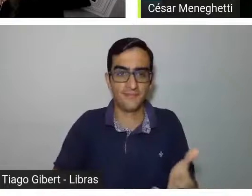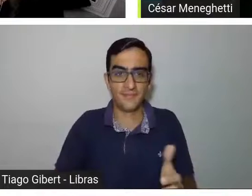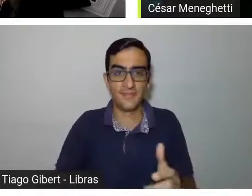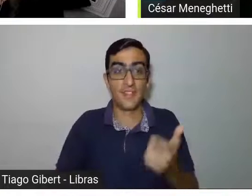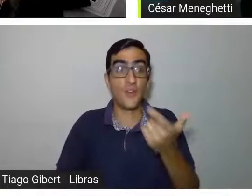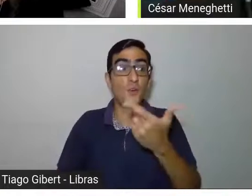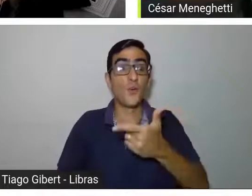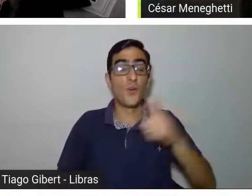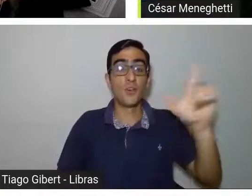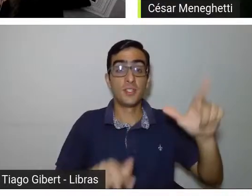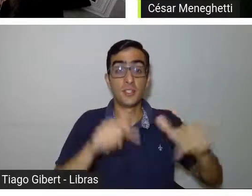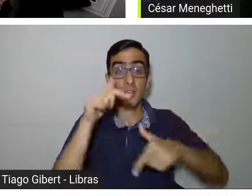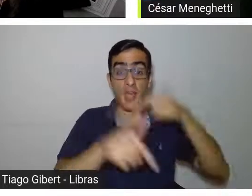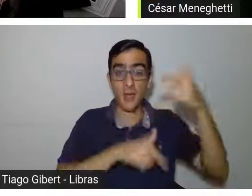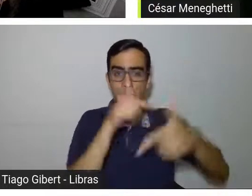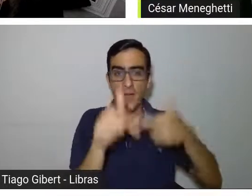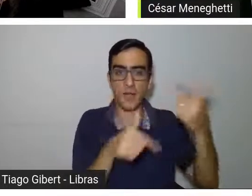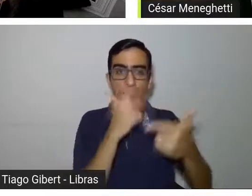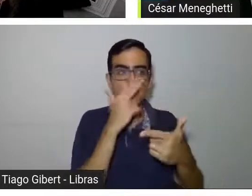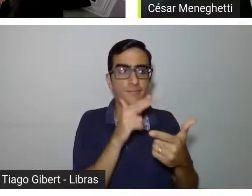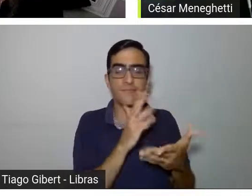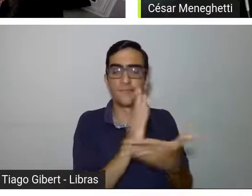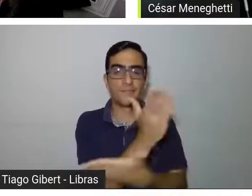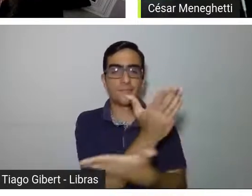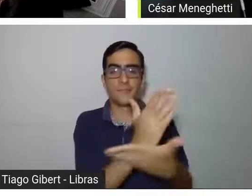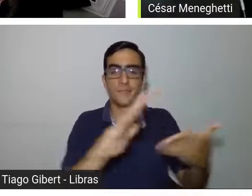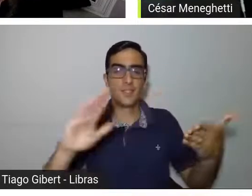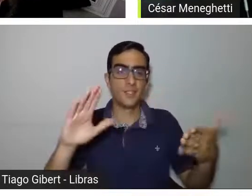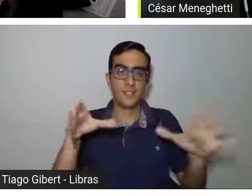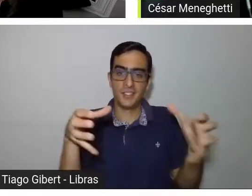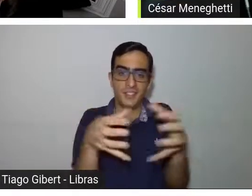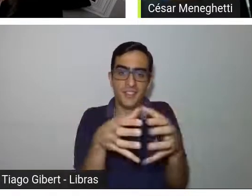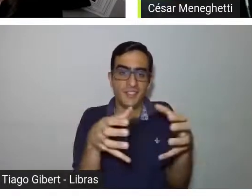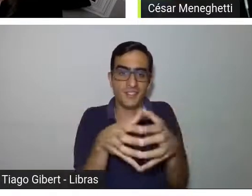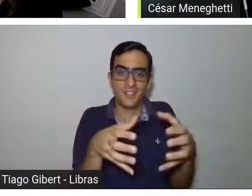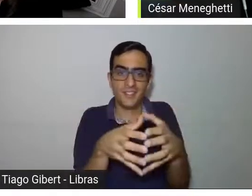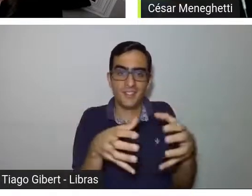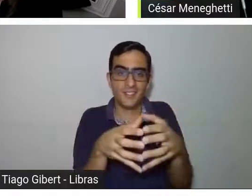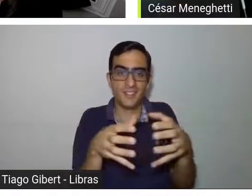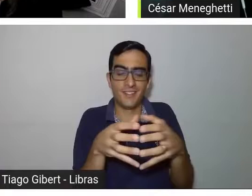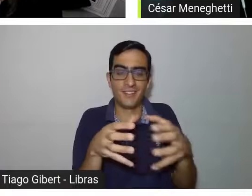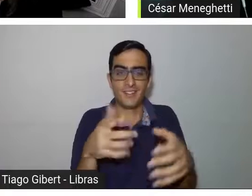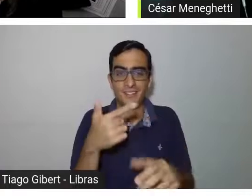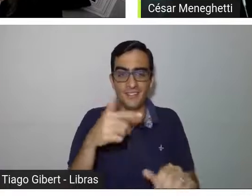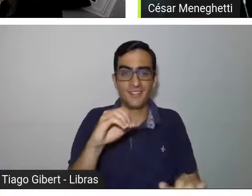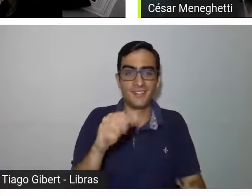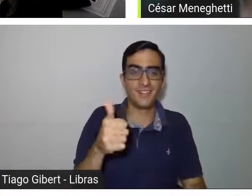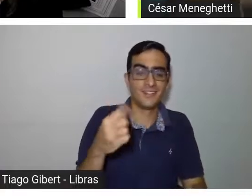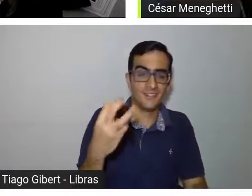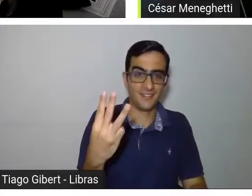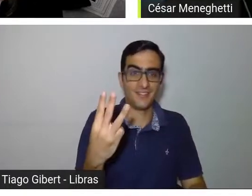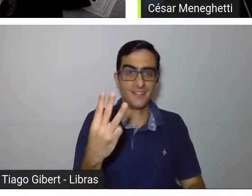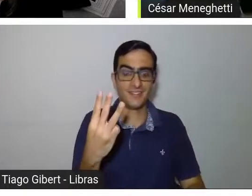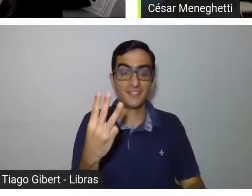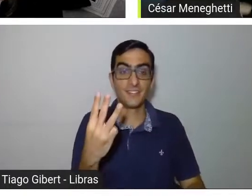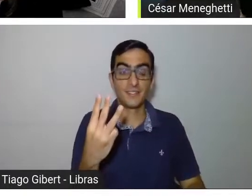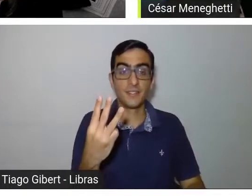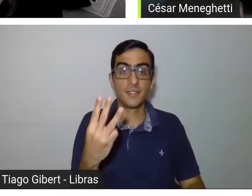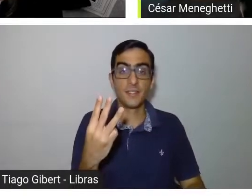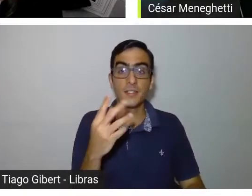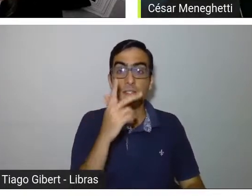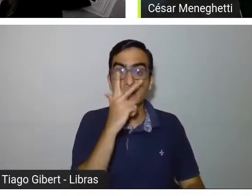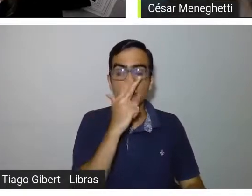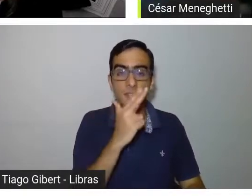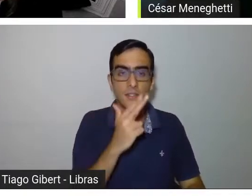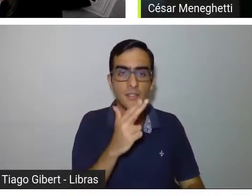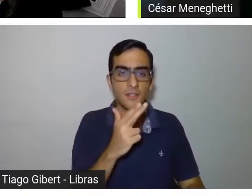outro trabalho, que é um outro desdobramento de um outro de Eu é um Outro, de 2013, que é uma espécie de...